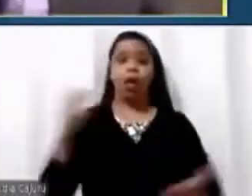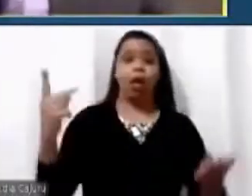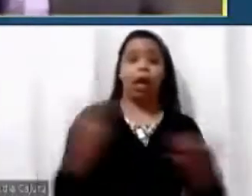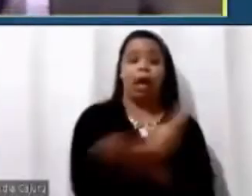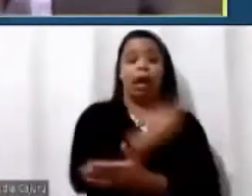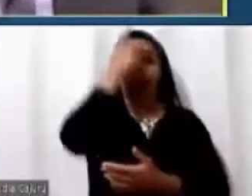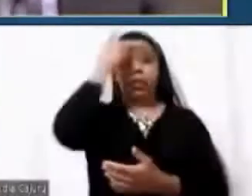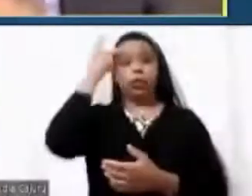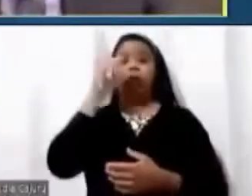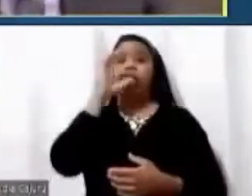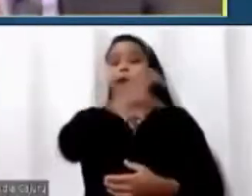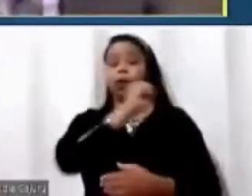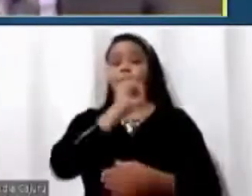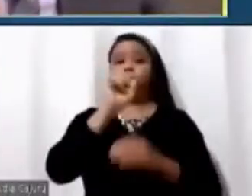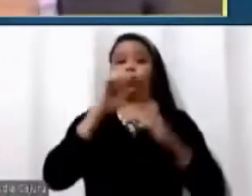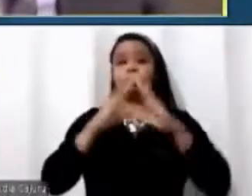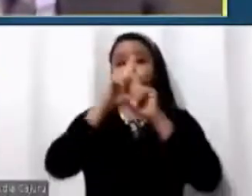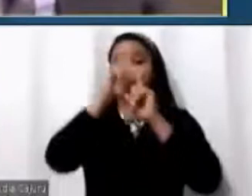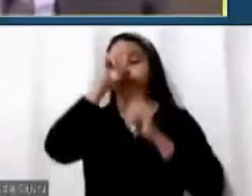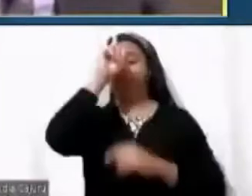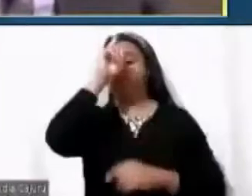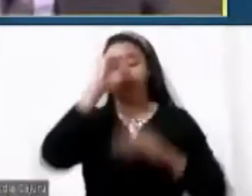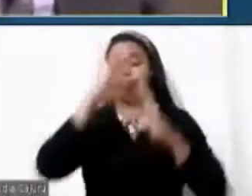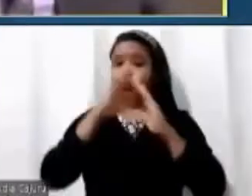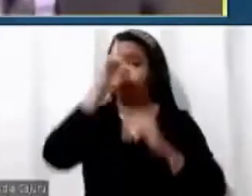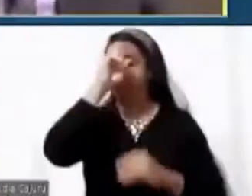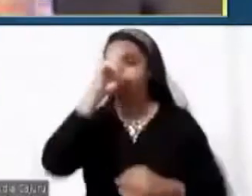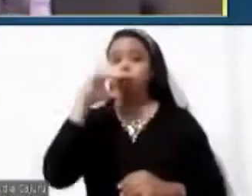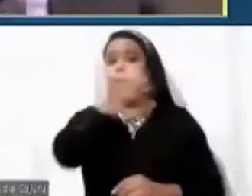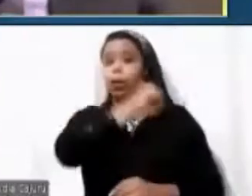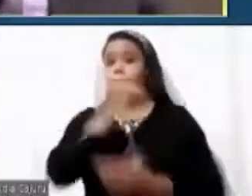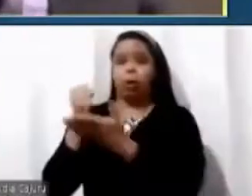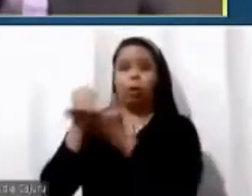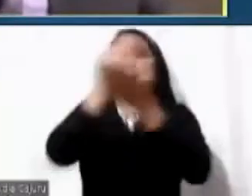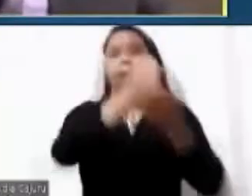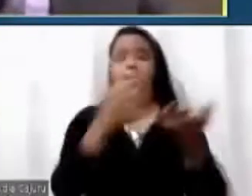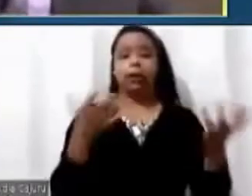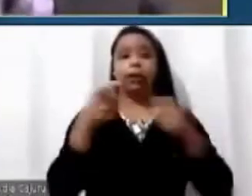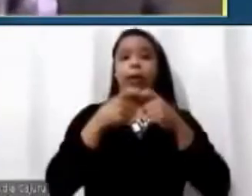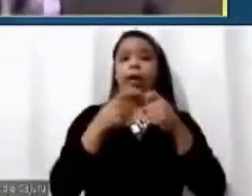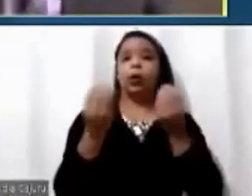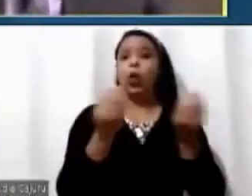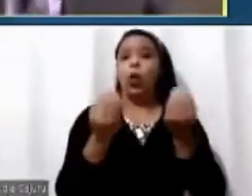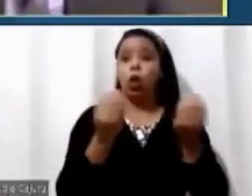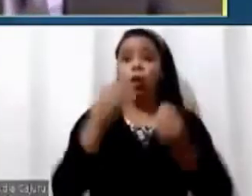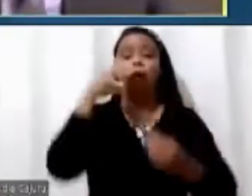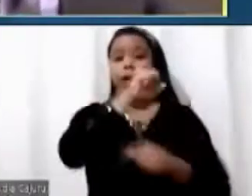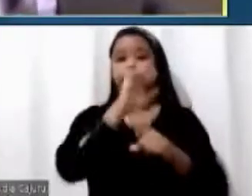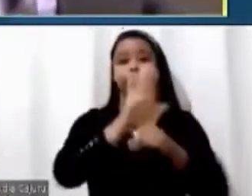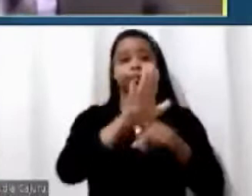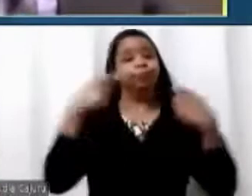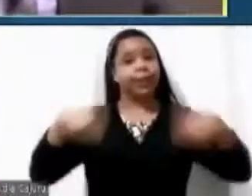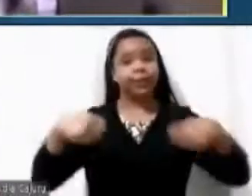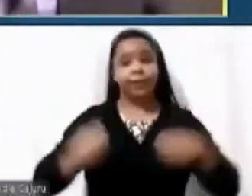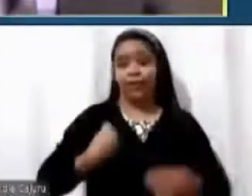médicas. Pensar ainda num termo de consentimento livre, esclarecido, numa situação de pandemia, mas isso, por mais